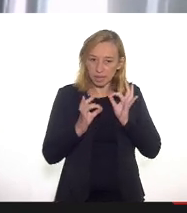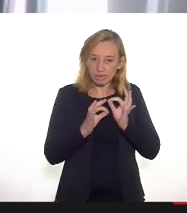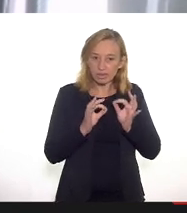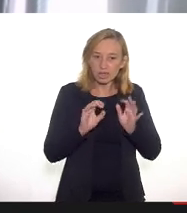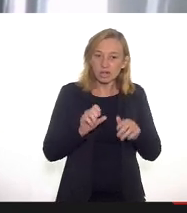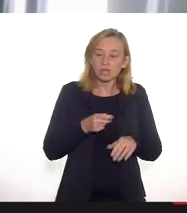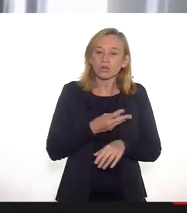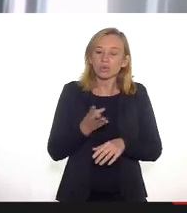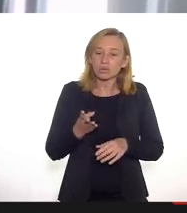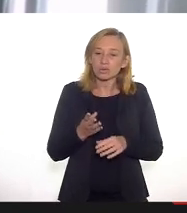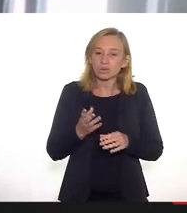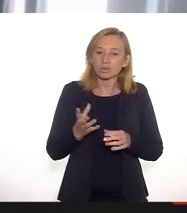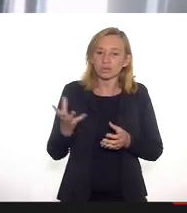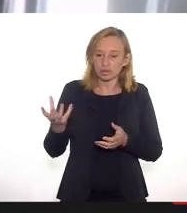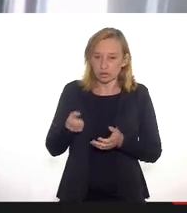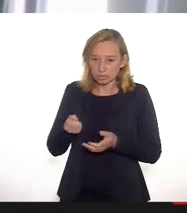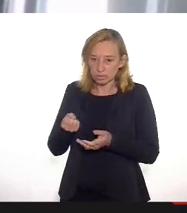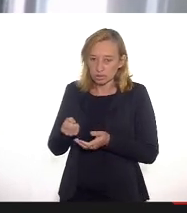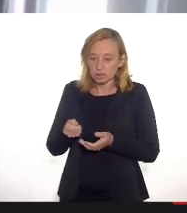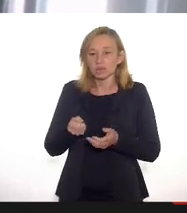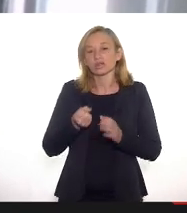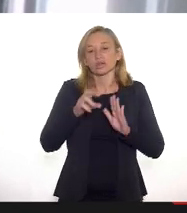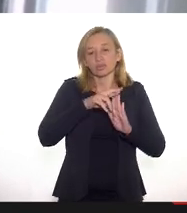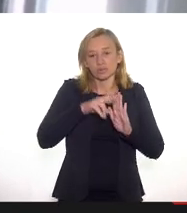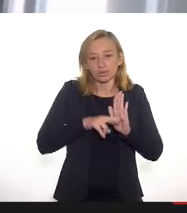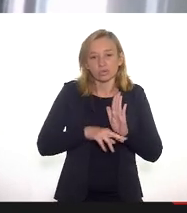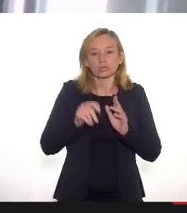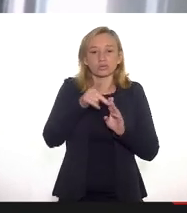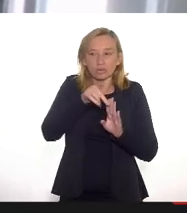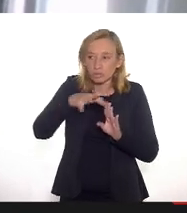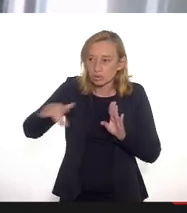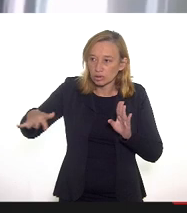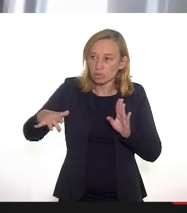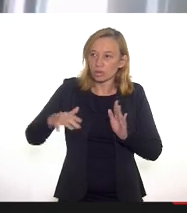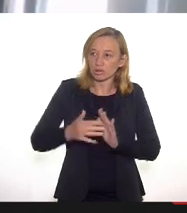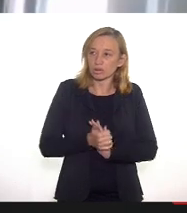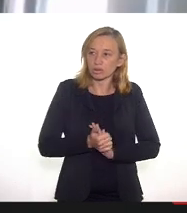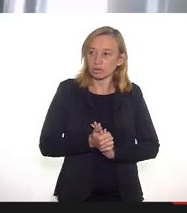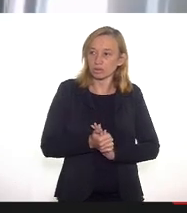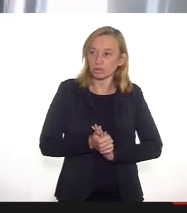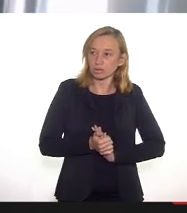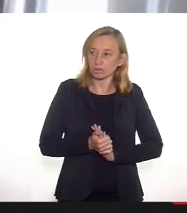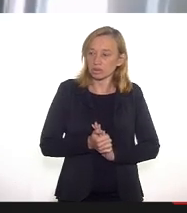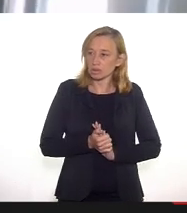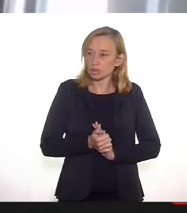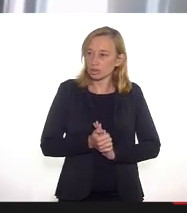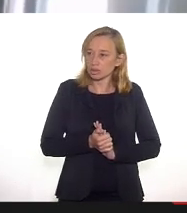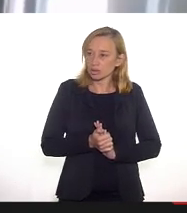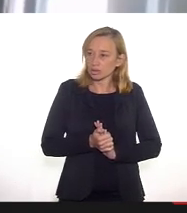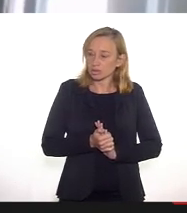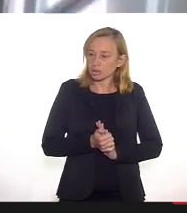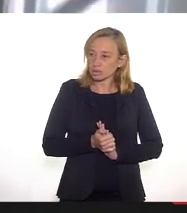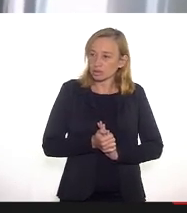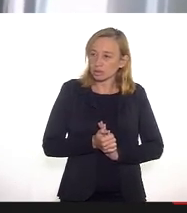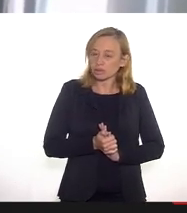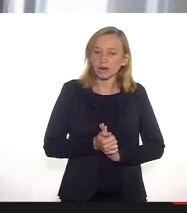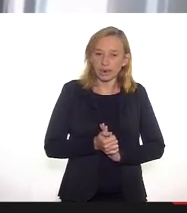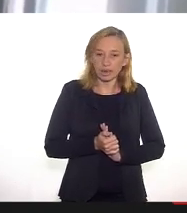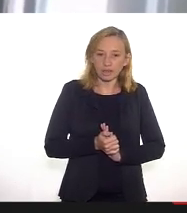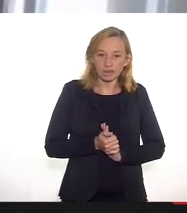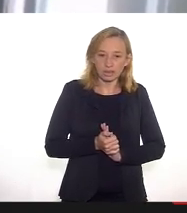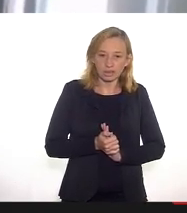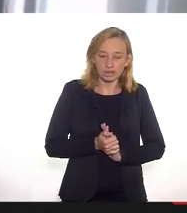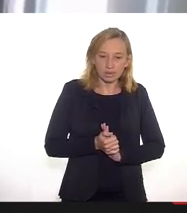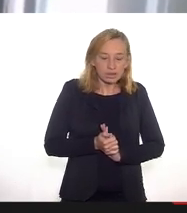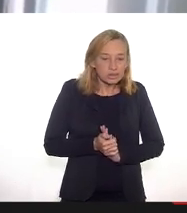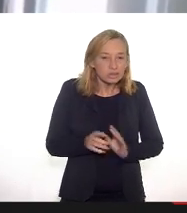quantas anda a adoção desses protocolos de sanitização nas unidades, que é uma condição importante para o retorno. E um segundo